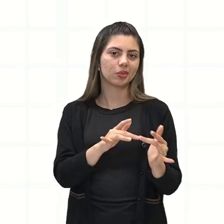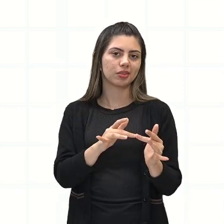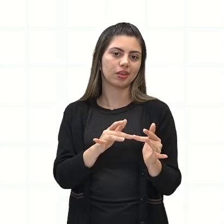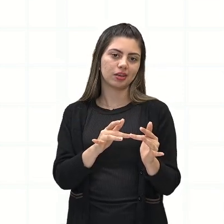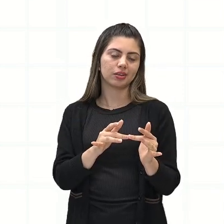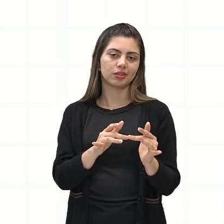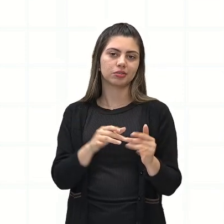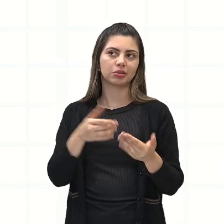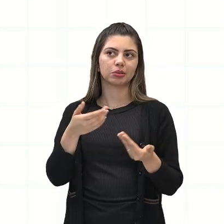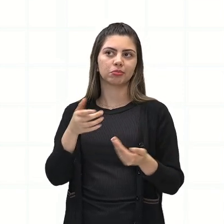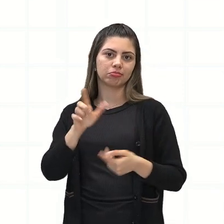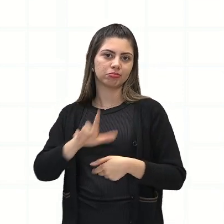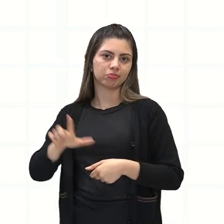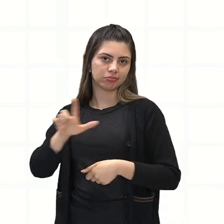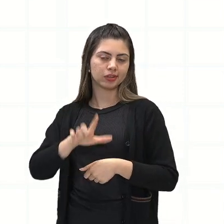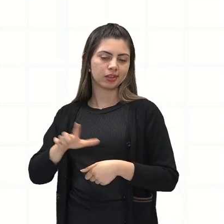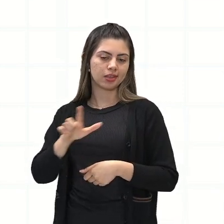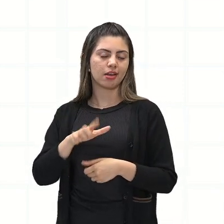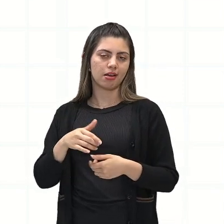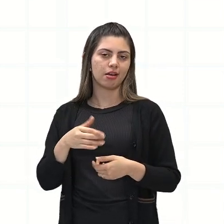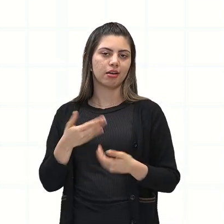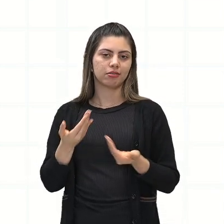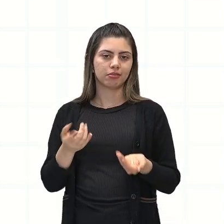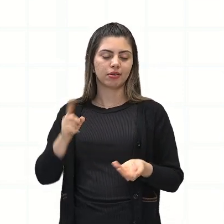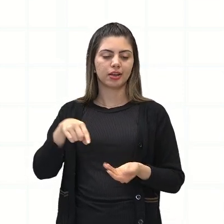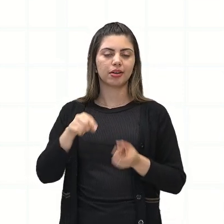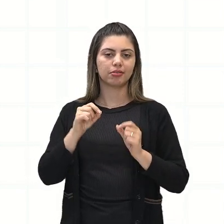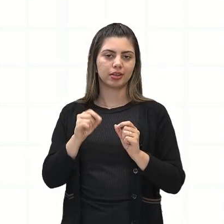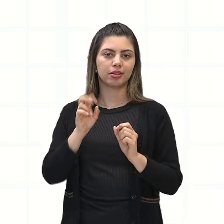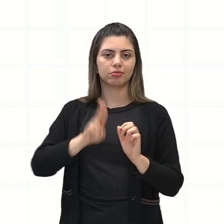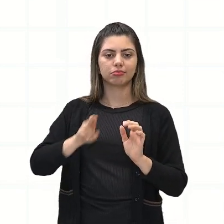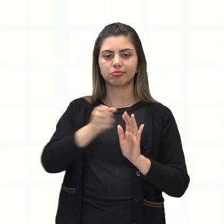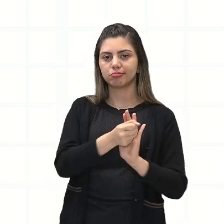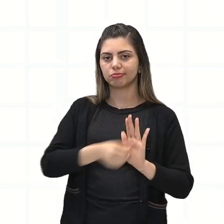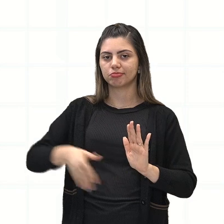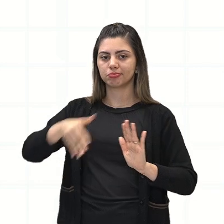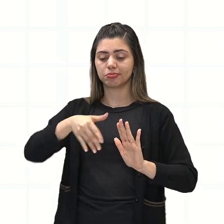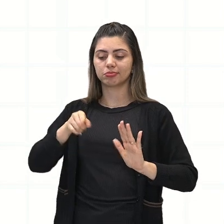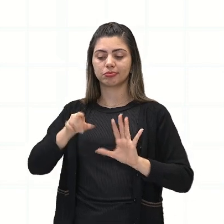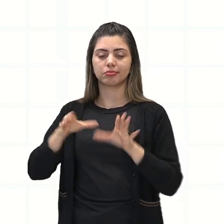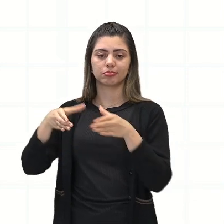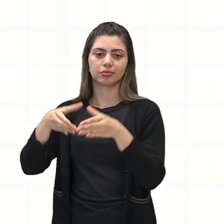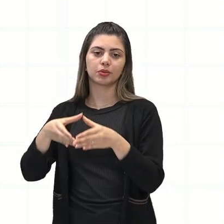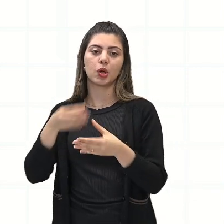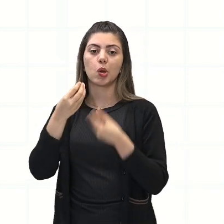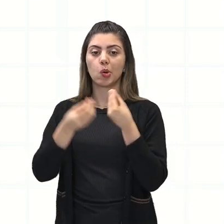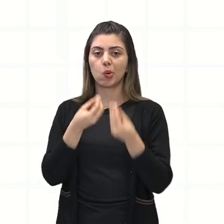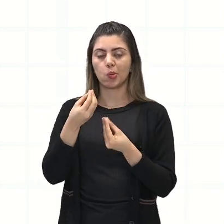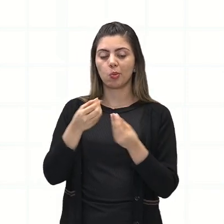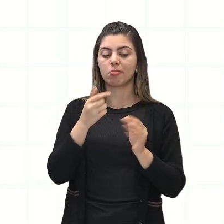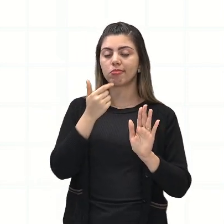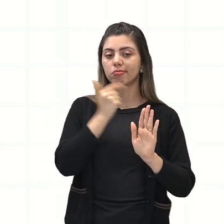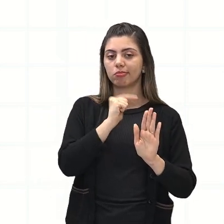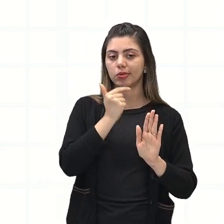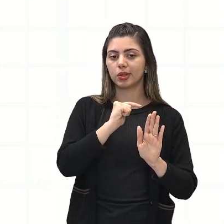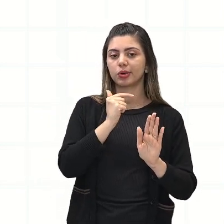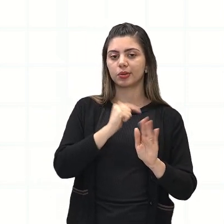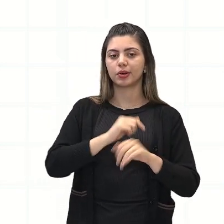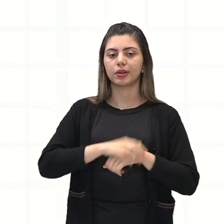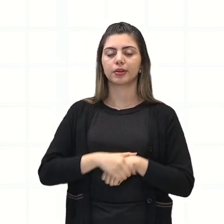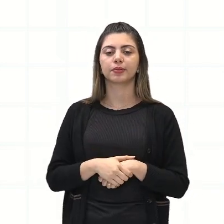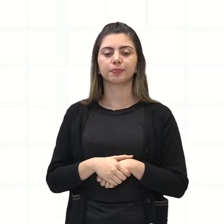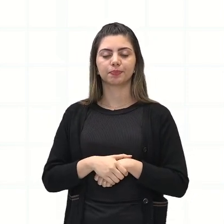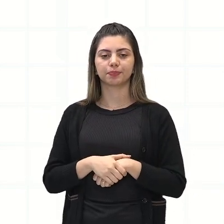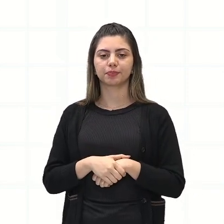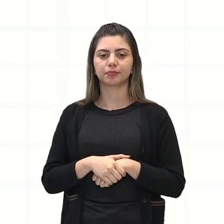literário, estilístico, das figuras de pensamento, então, ela vai ocorrer no contexto em